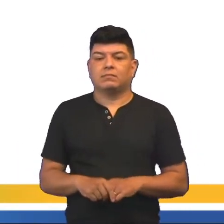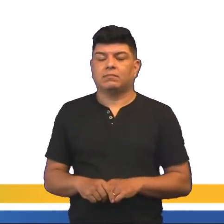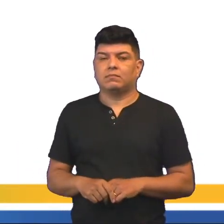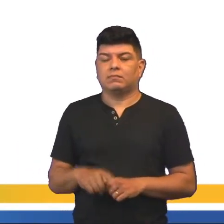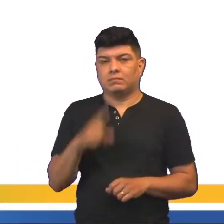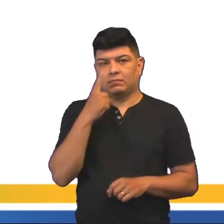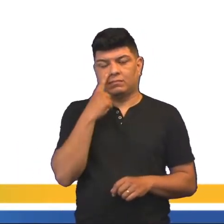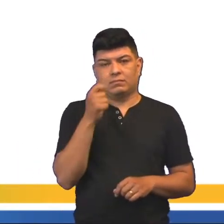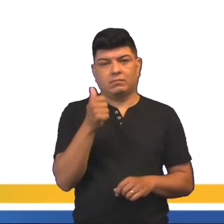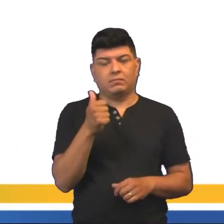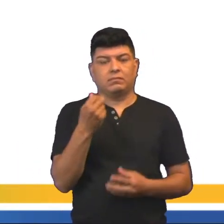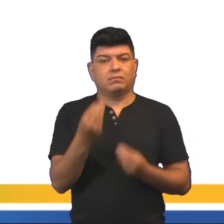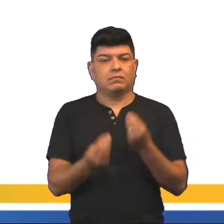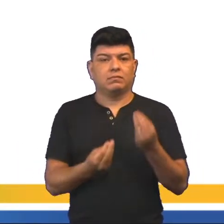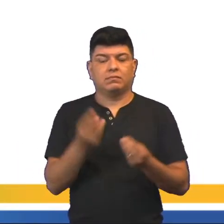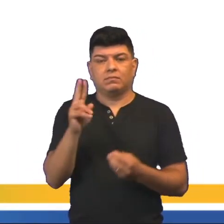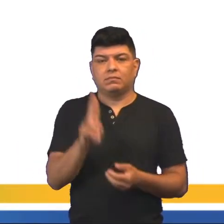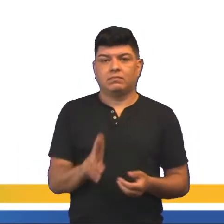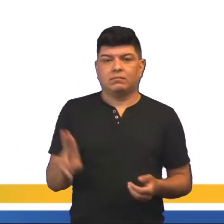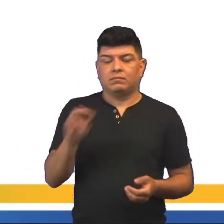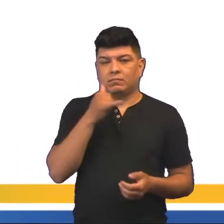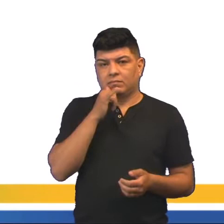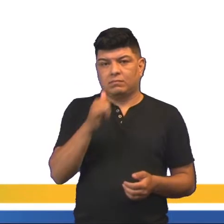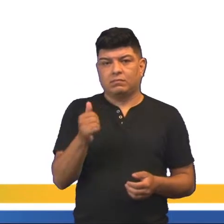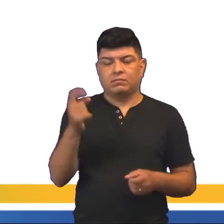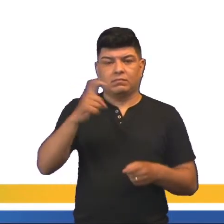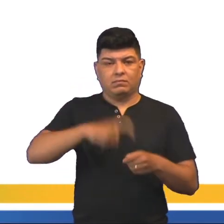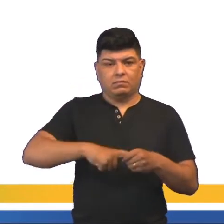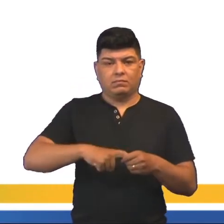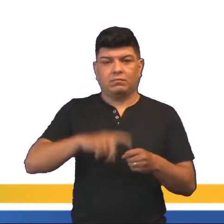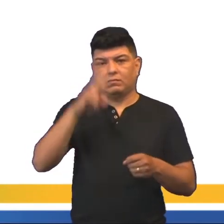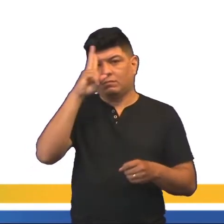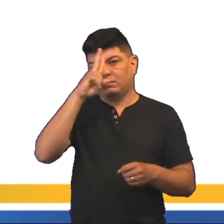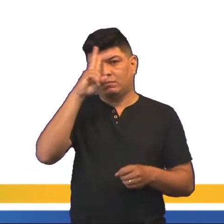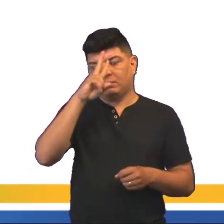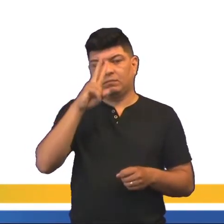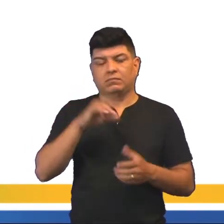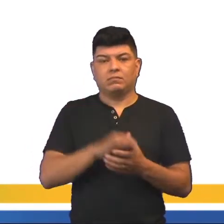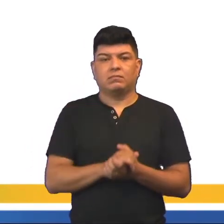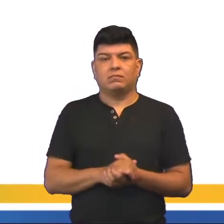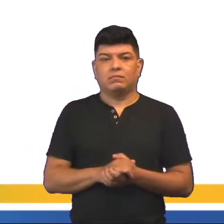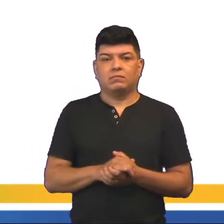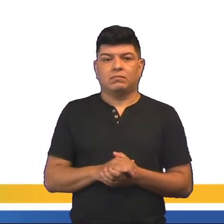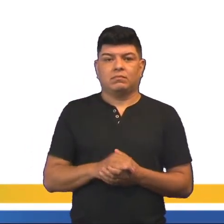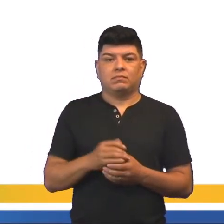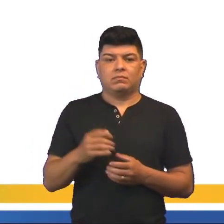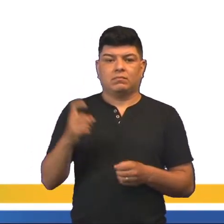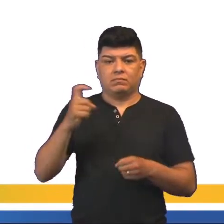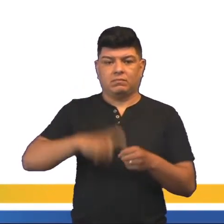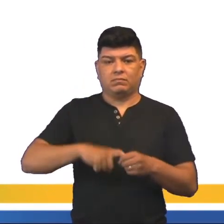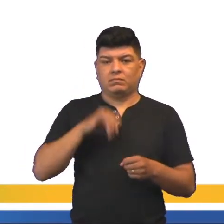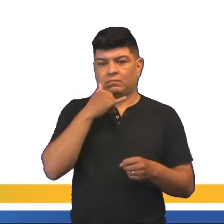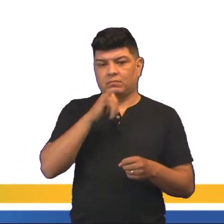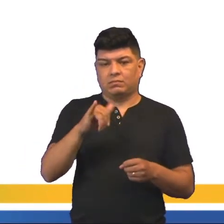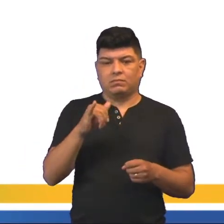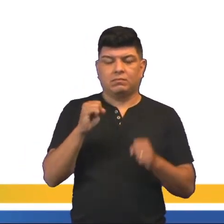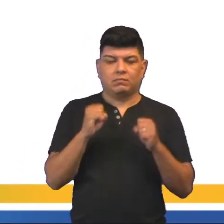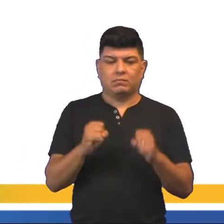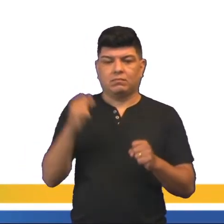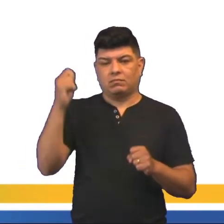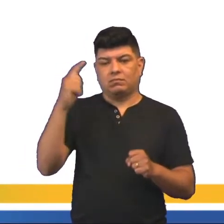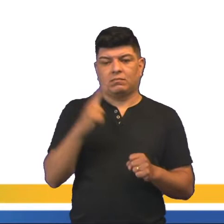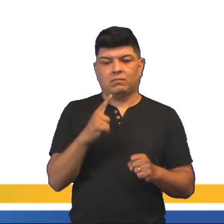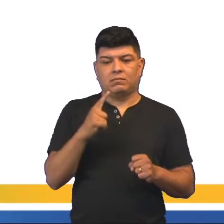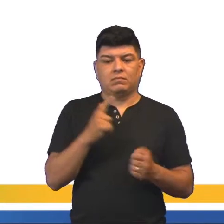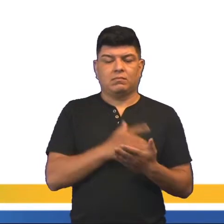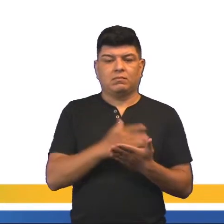vamos ver um pouquinho como é que é o uso dessa energia renovável. Lembrando que quando a gente fala da fonte de energia renovável, pode ser energia